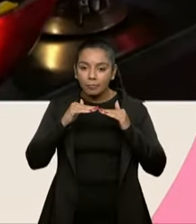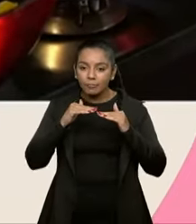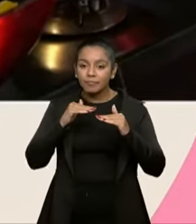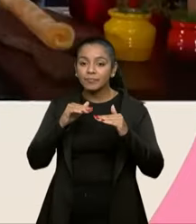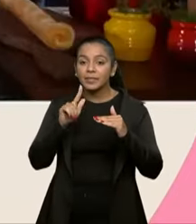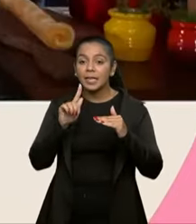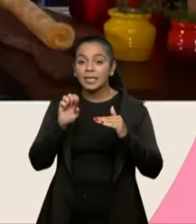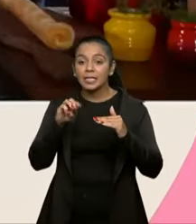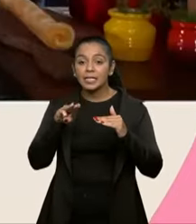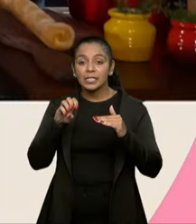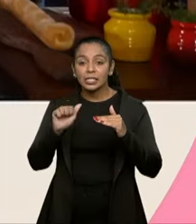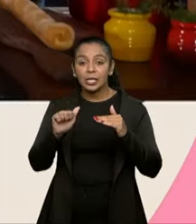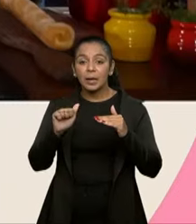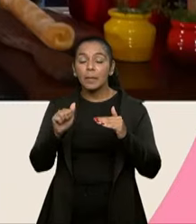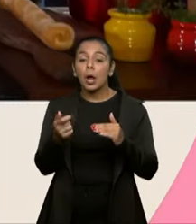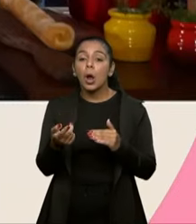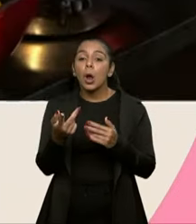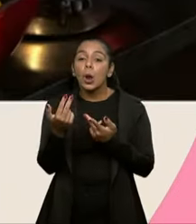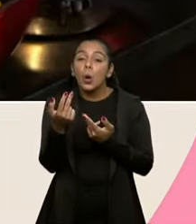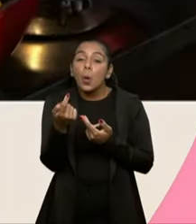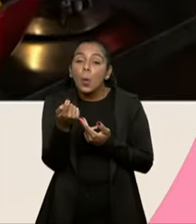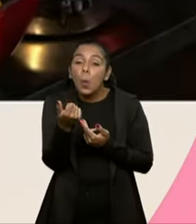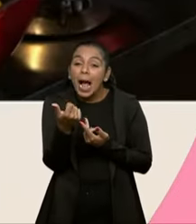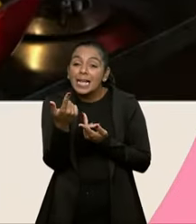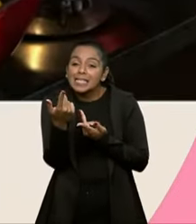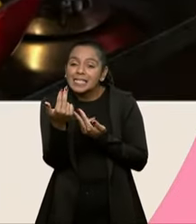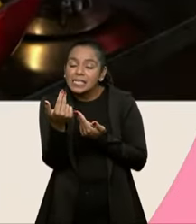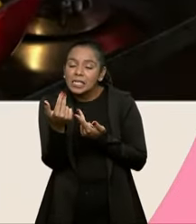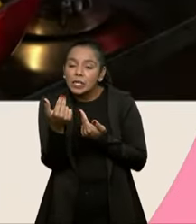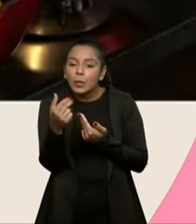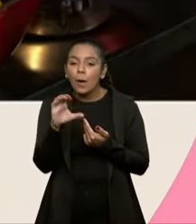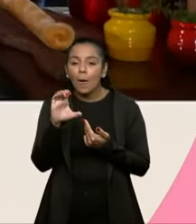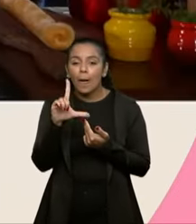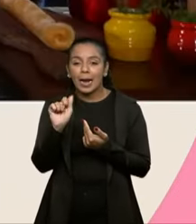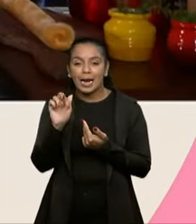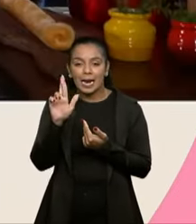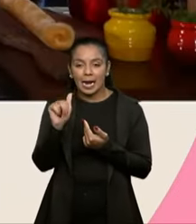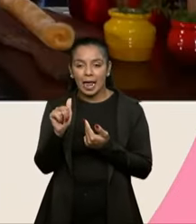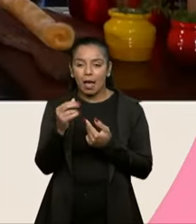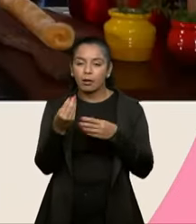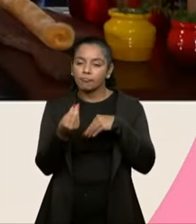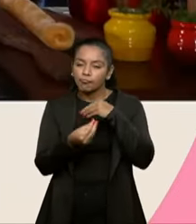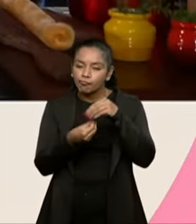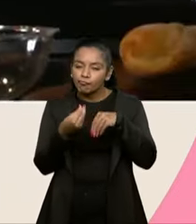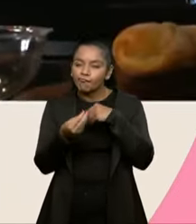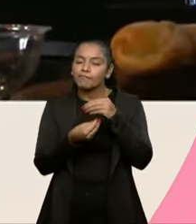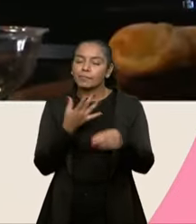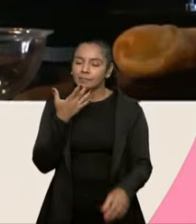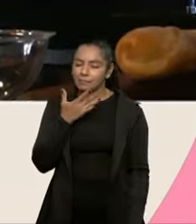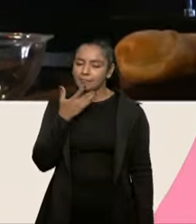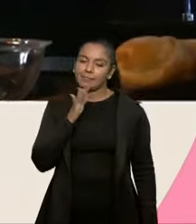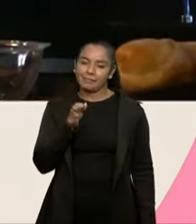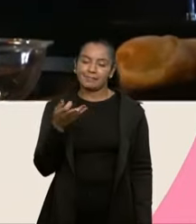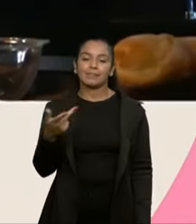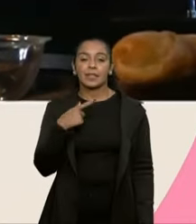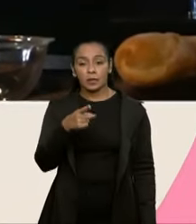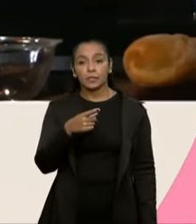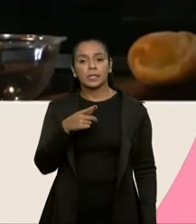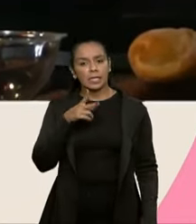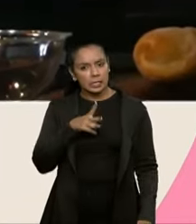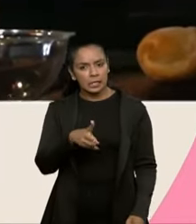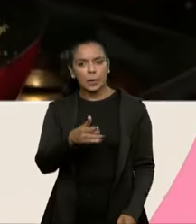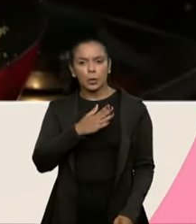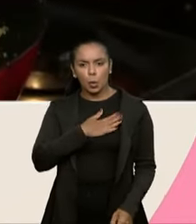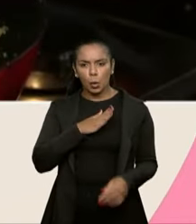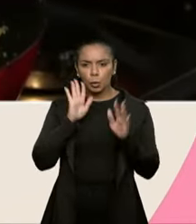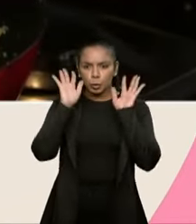fica quase com a mesma, quase igual à textura da clara. Nossa. Então fica um creme, é muito louco. André, você sempre gostou de gastronomia? Sua mãe, a dona Cerizete, te